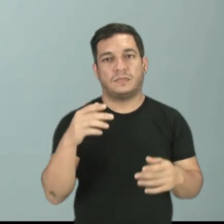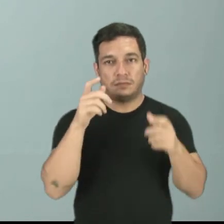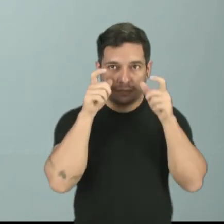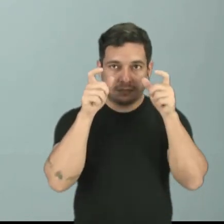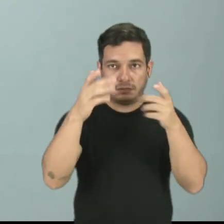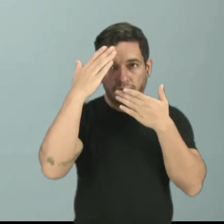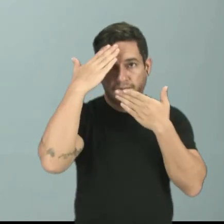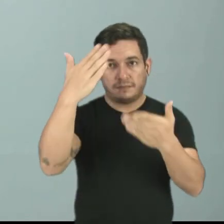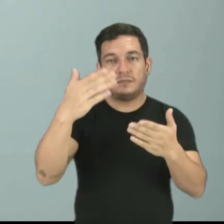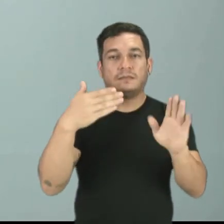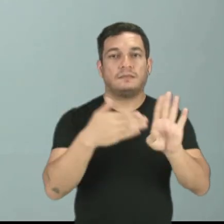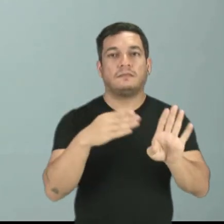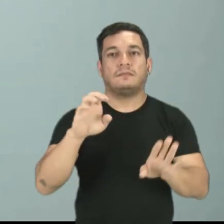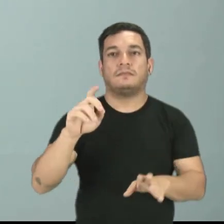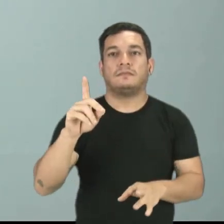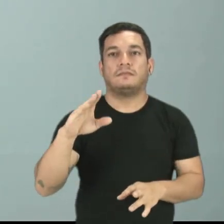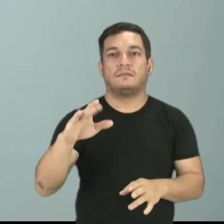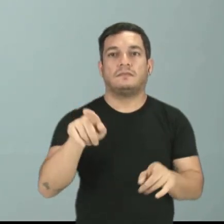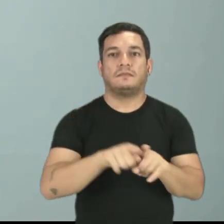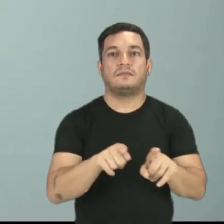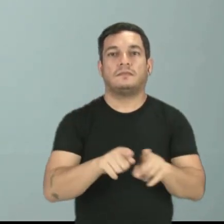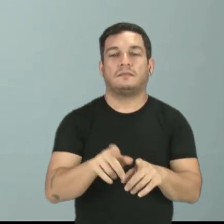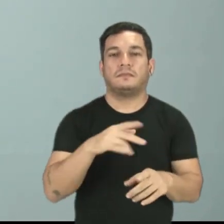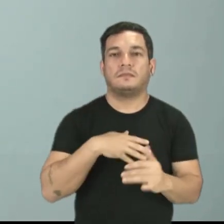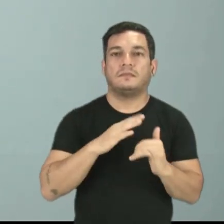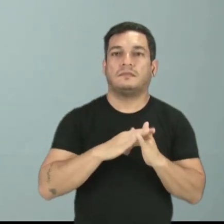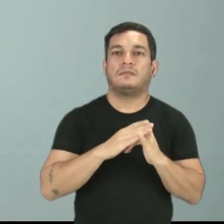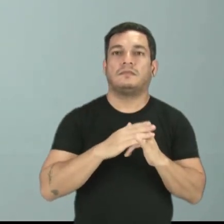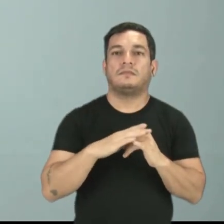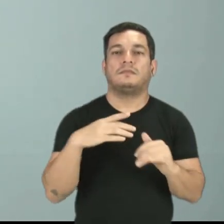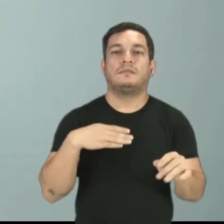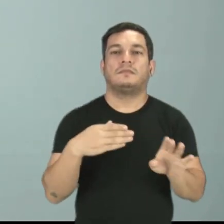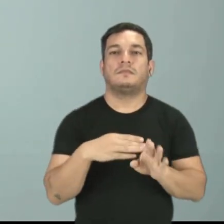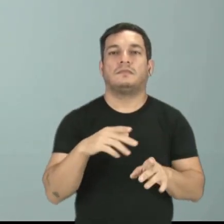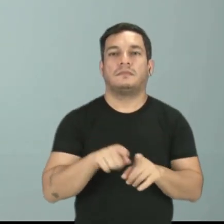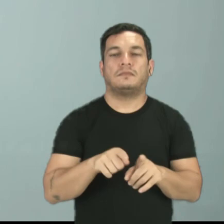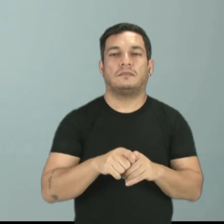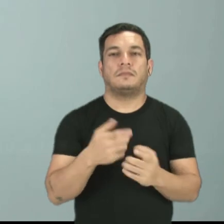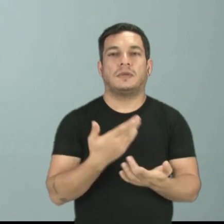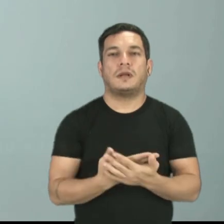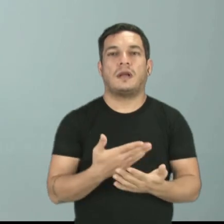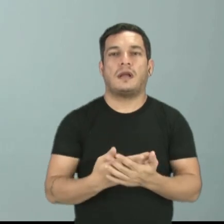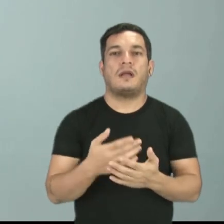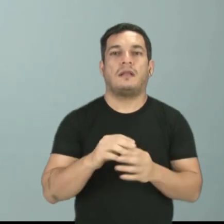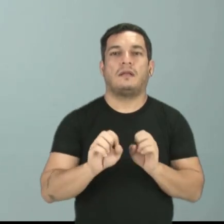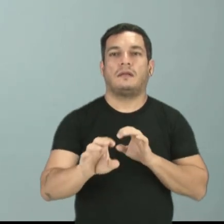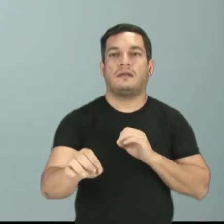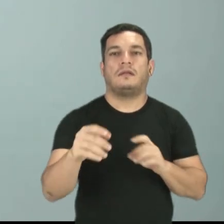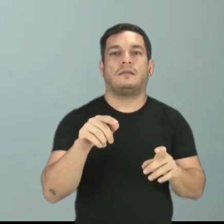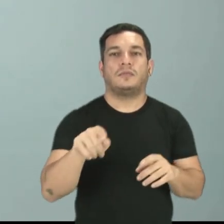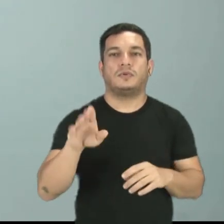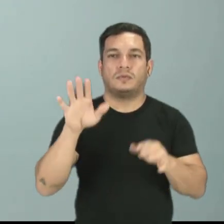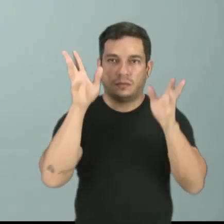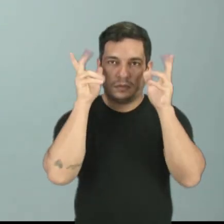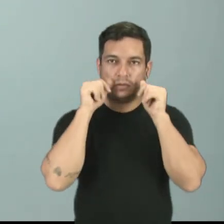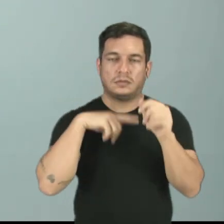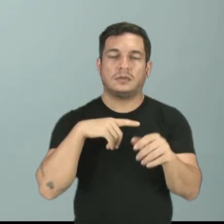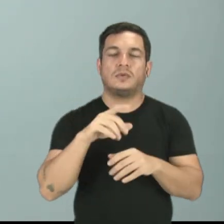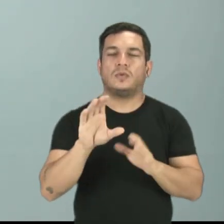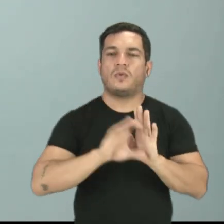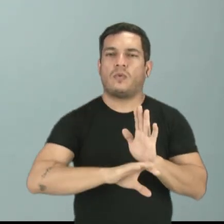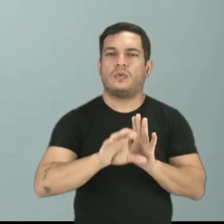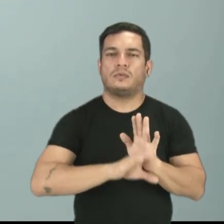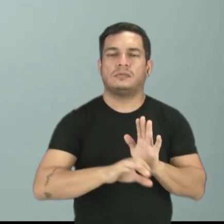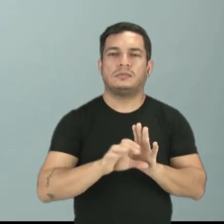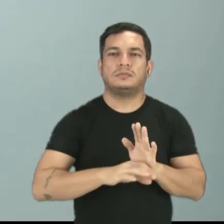pela atenção, acesse a plataforma Eduque e vá lá no YouTube, tem acesso a webaulas, ead.acre, e tem acesso a todo